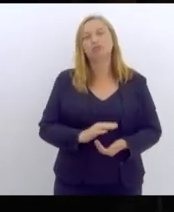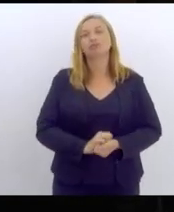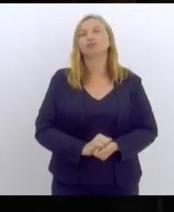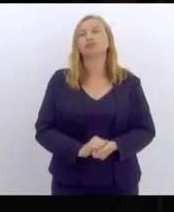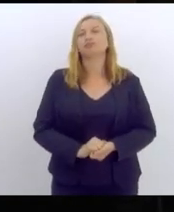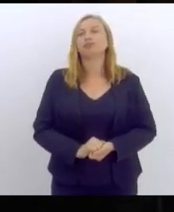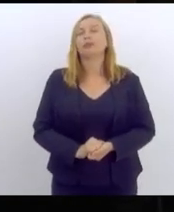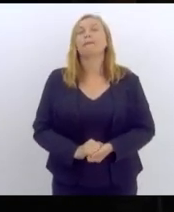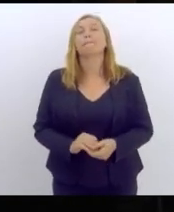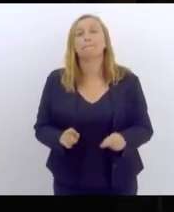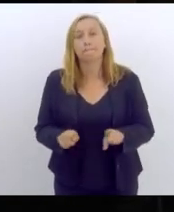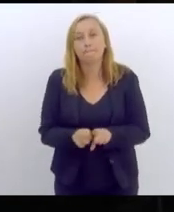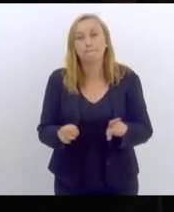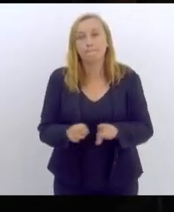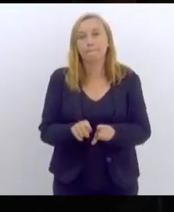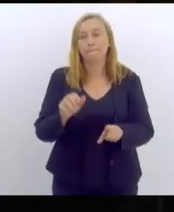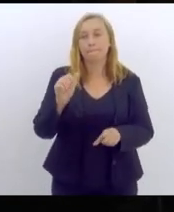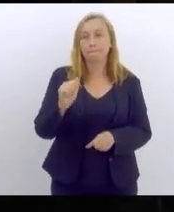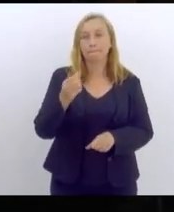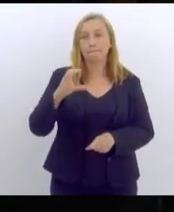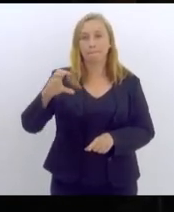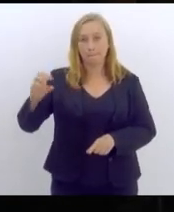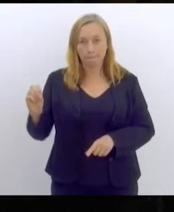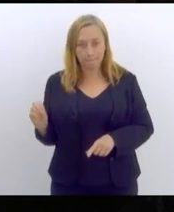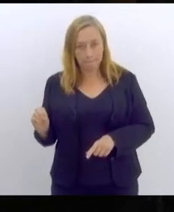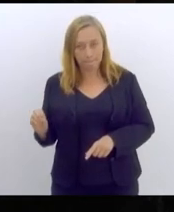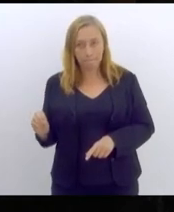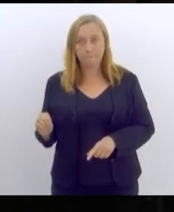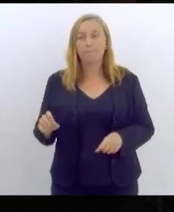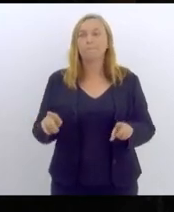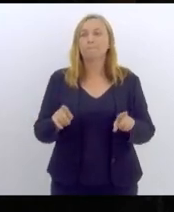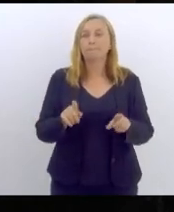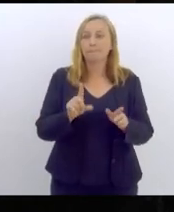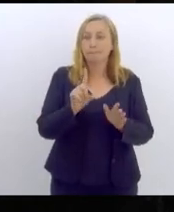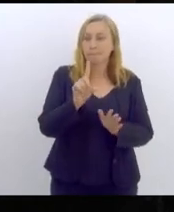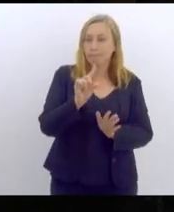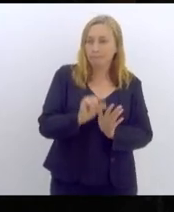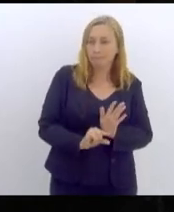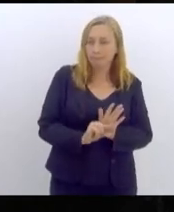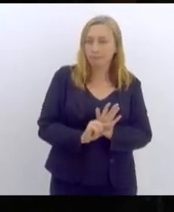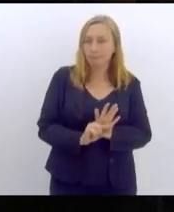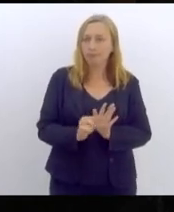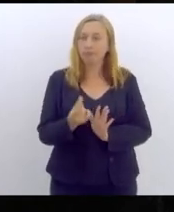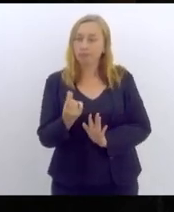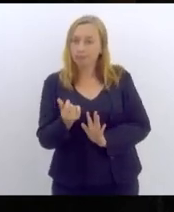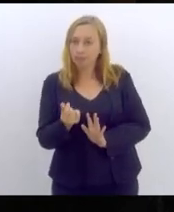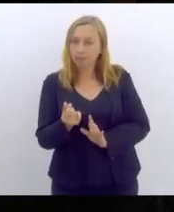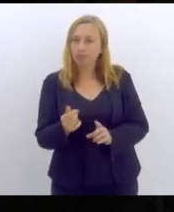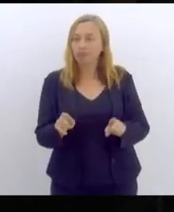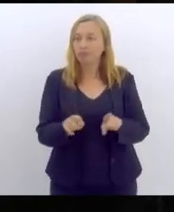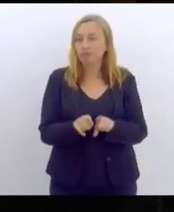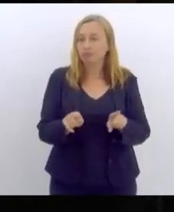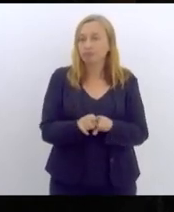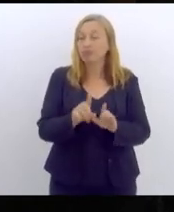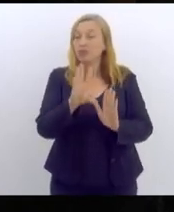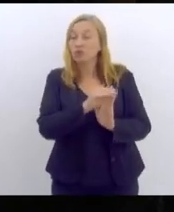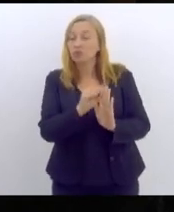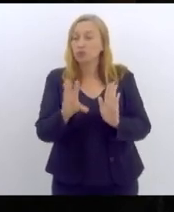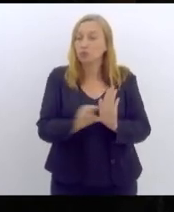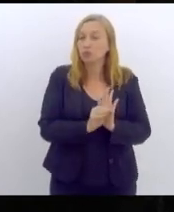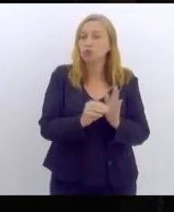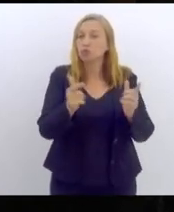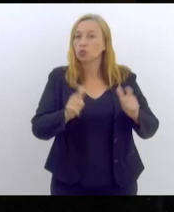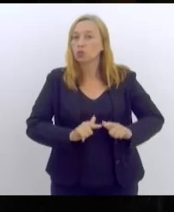questão também do aço, não é? A questão da redução de taxas e a questão do conteúdo